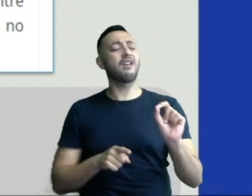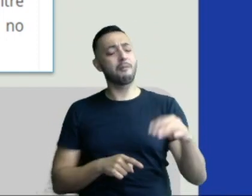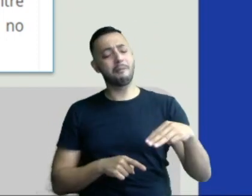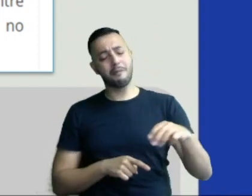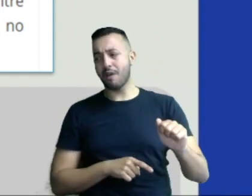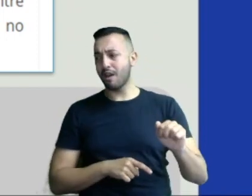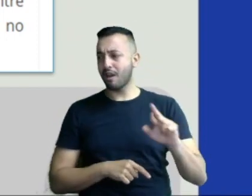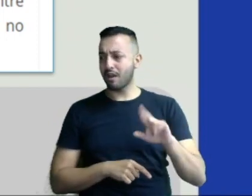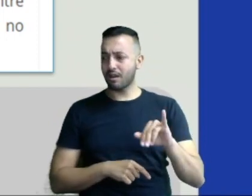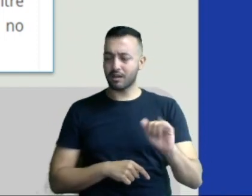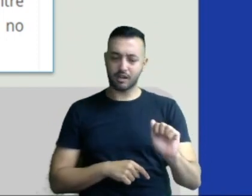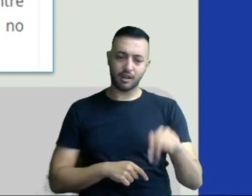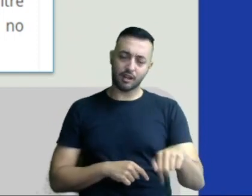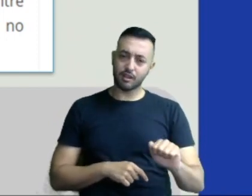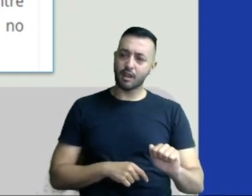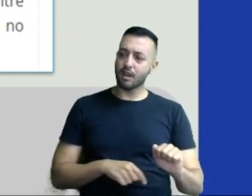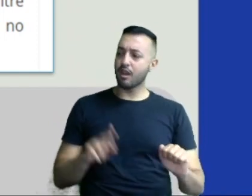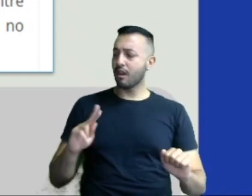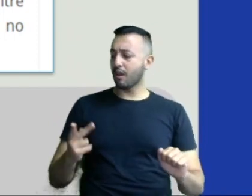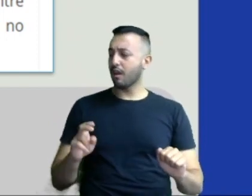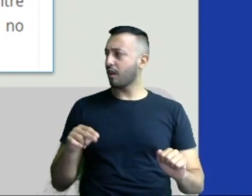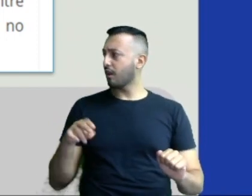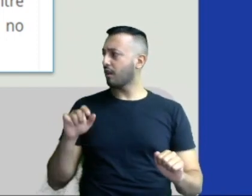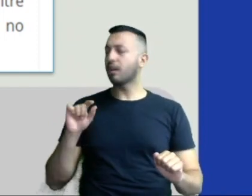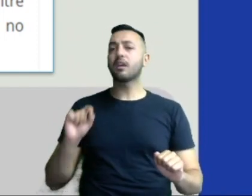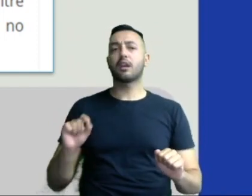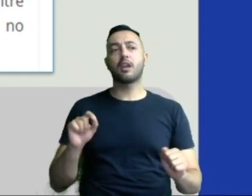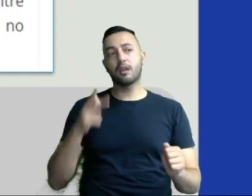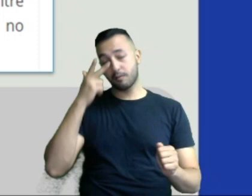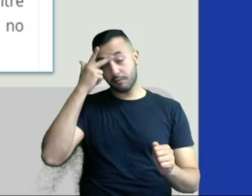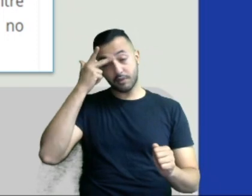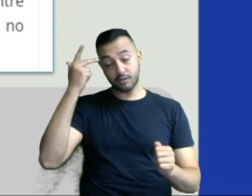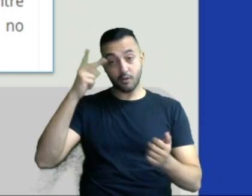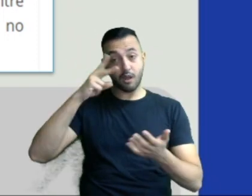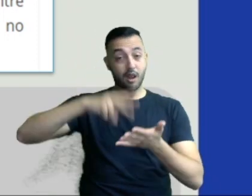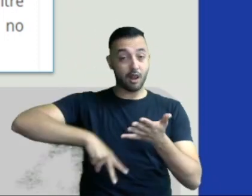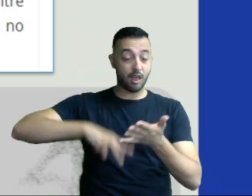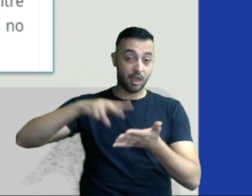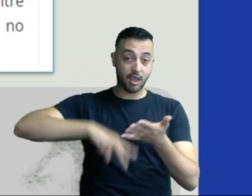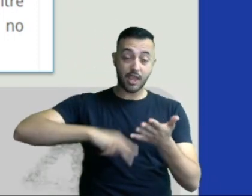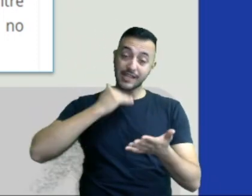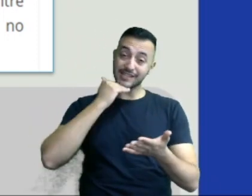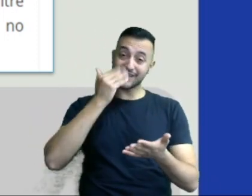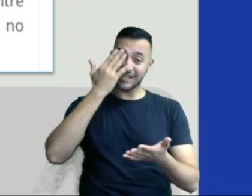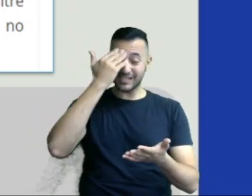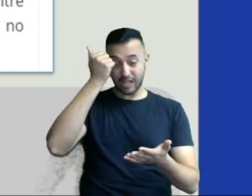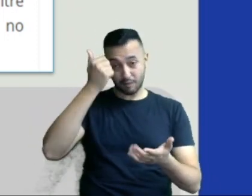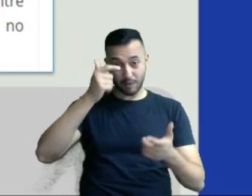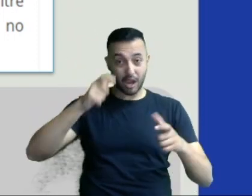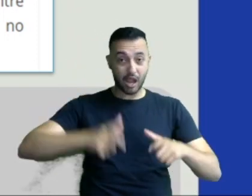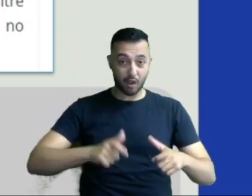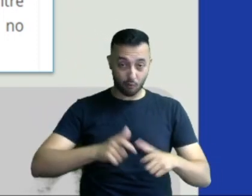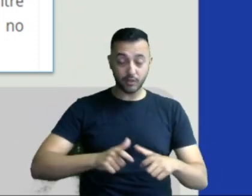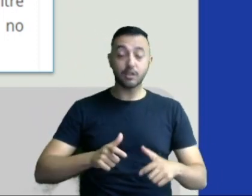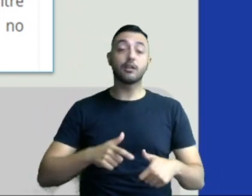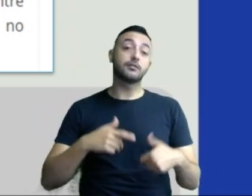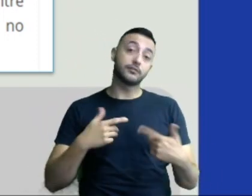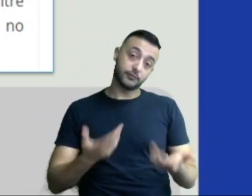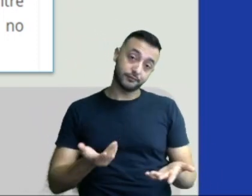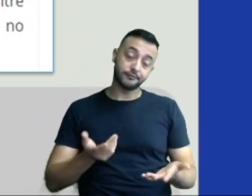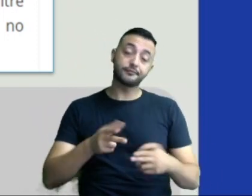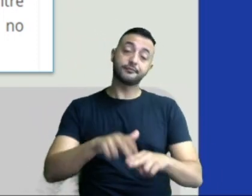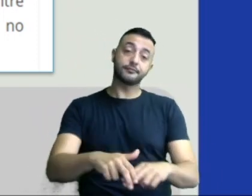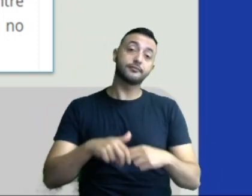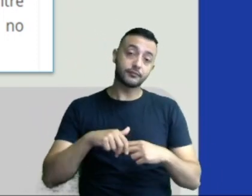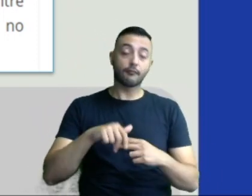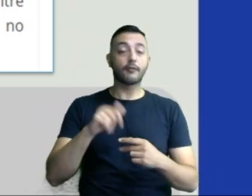Mariana? Que Henrique é esse? Para o leitor não rodar por aí sem saber onde pisa, o blog Nossa Vitória foi